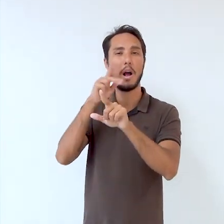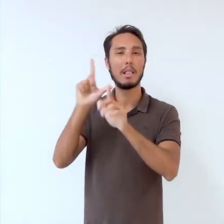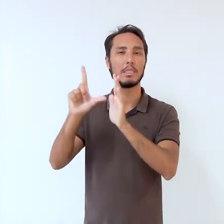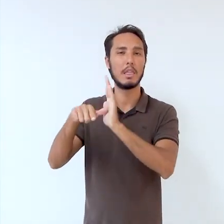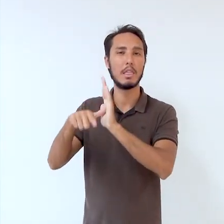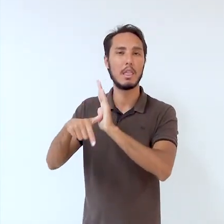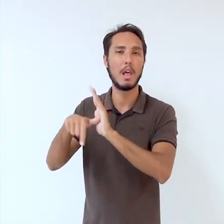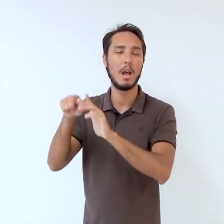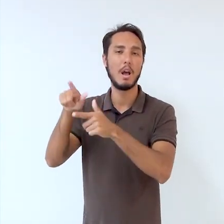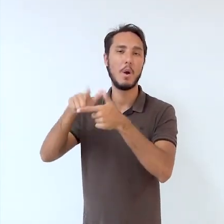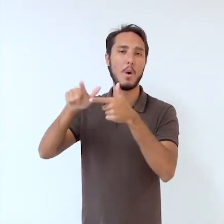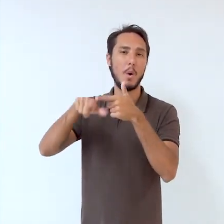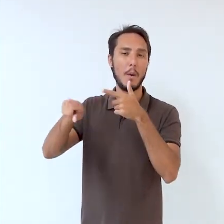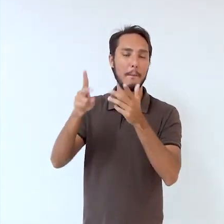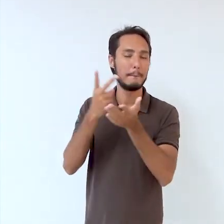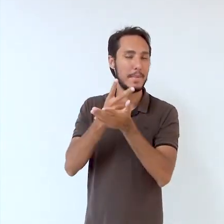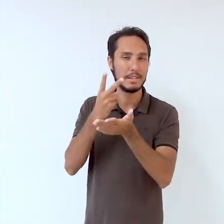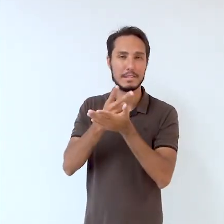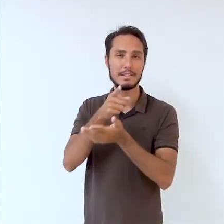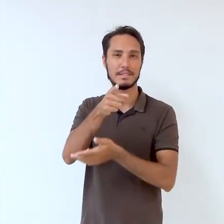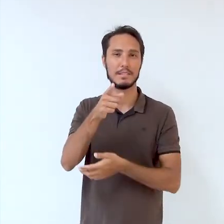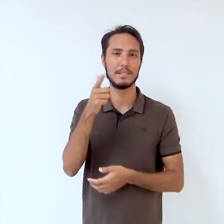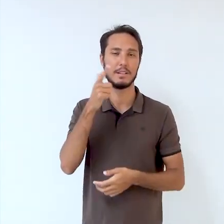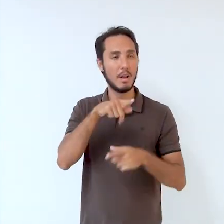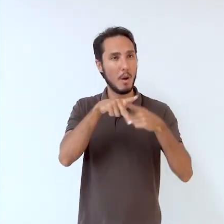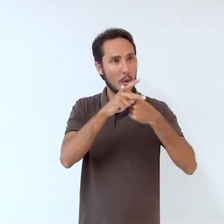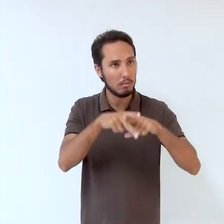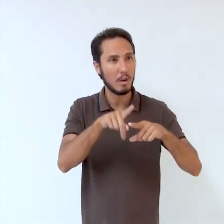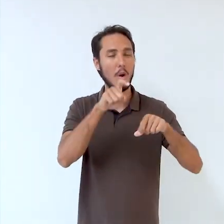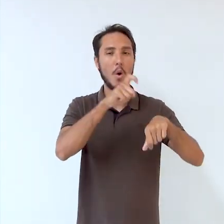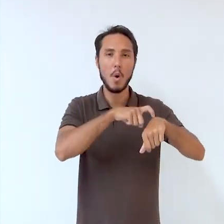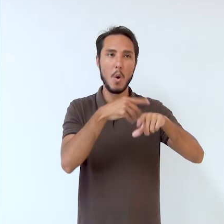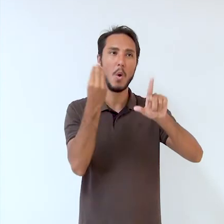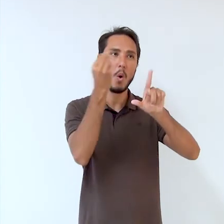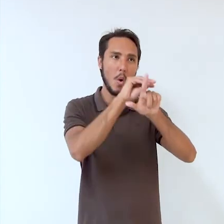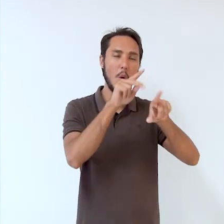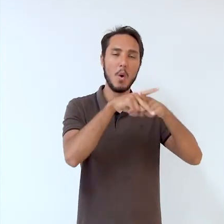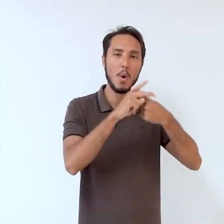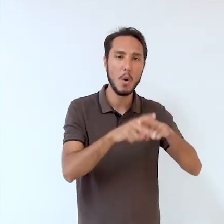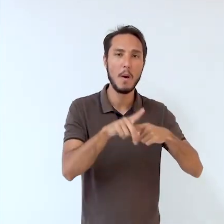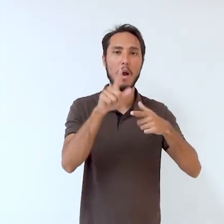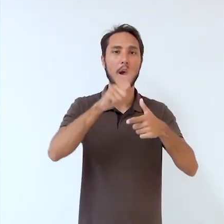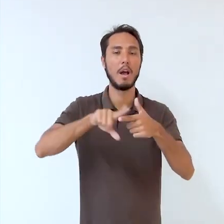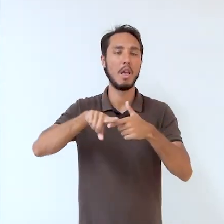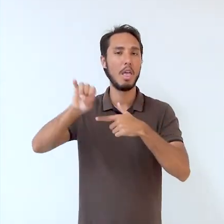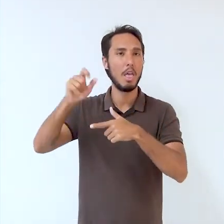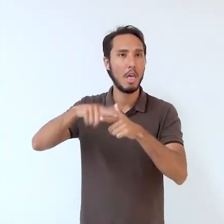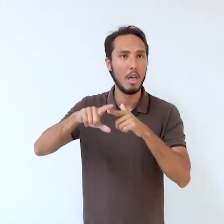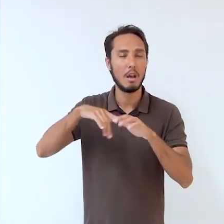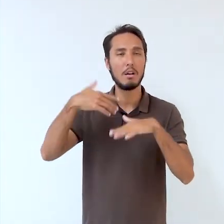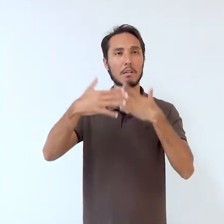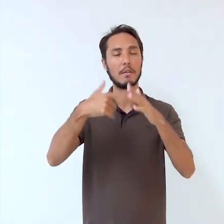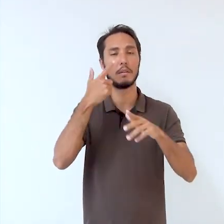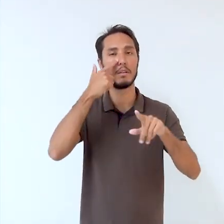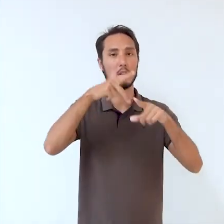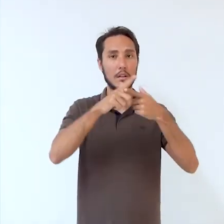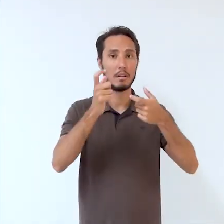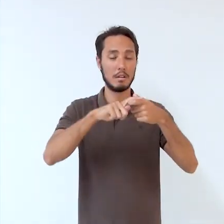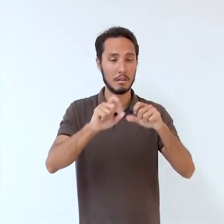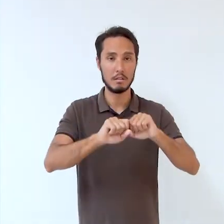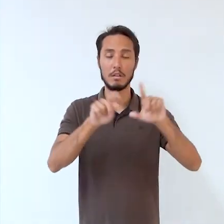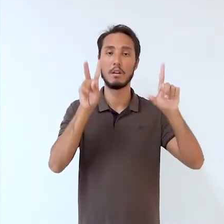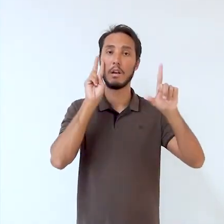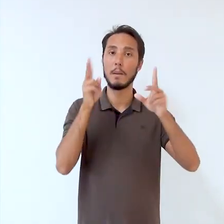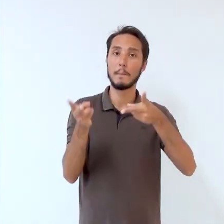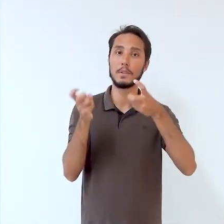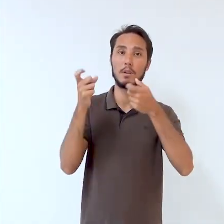relógio começa a atrasar. Mesmo que você configure o relógio no sistema operacional, depois